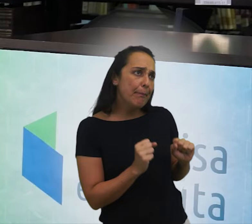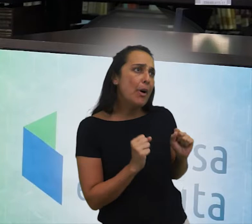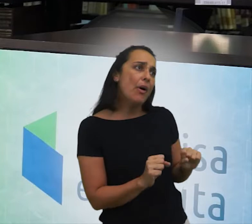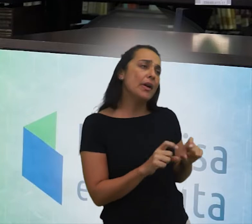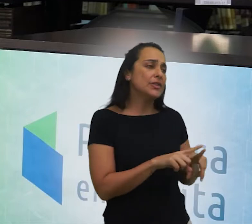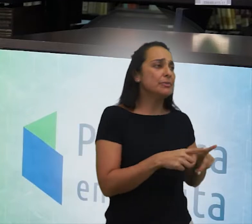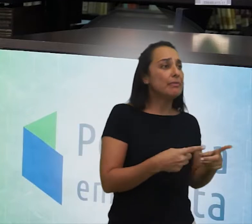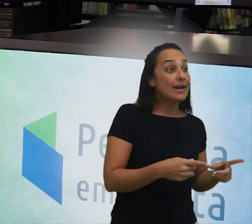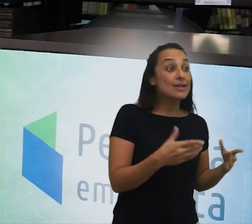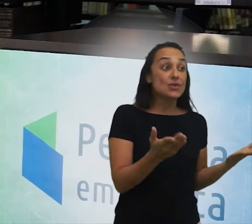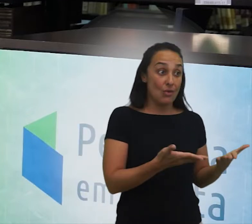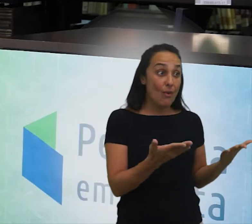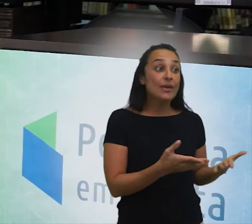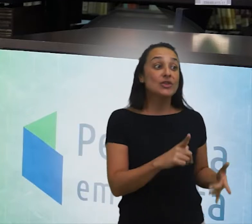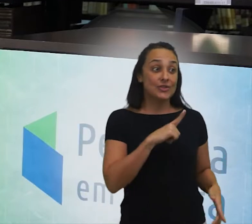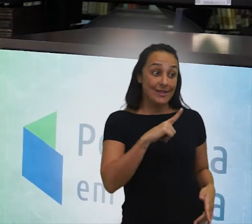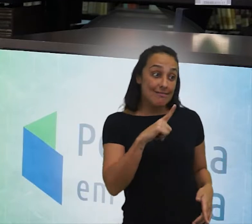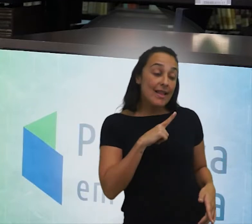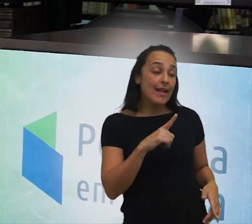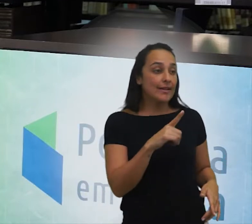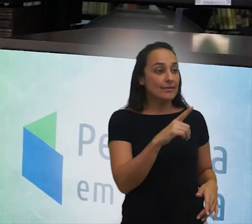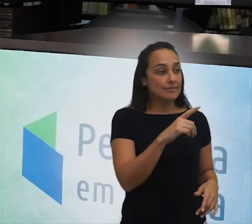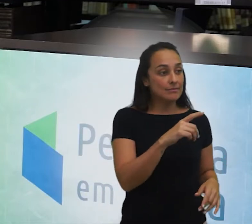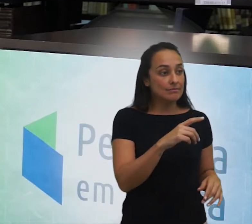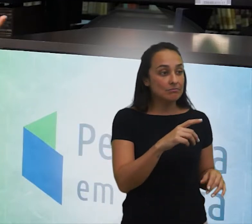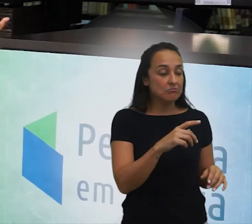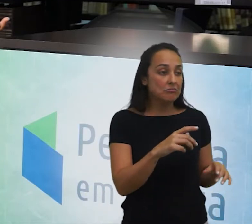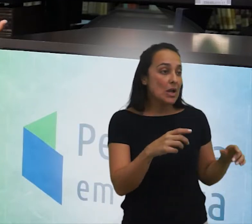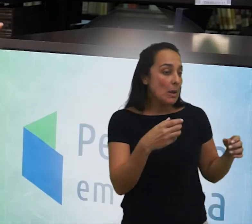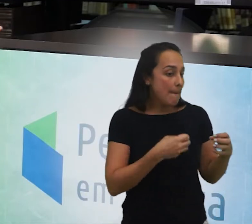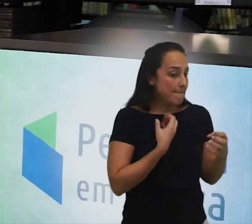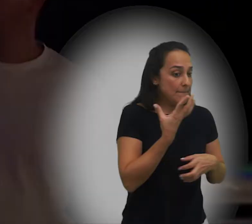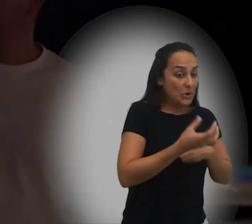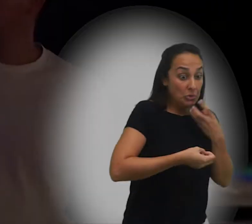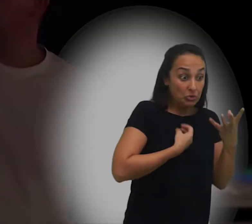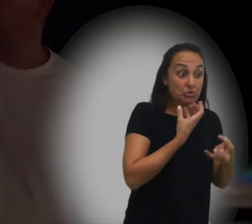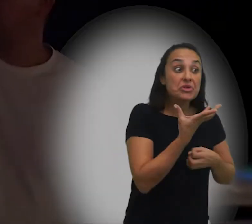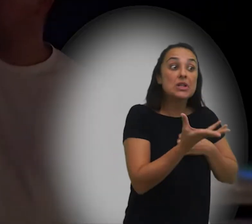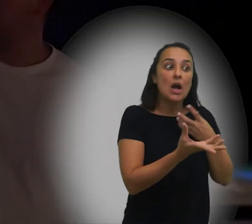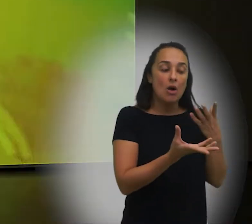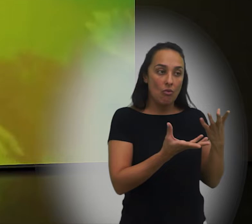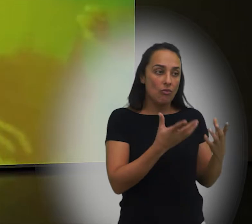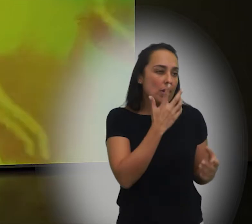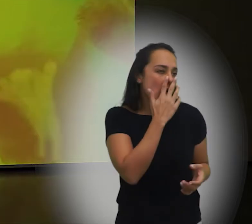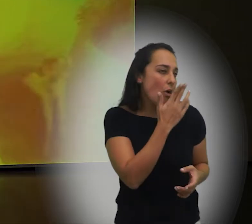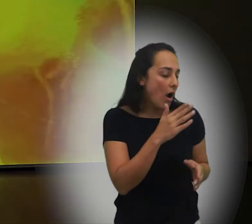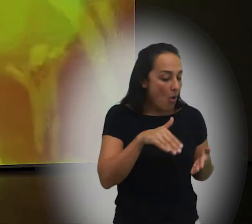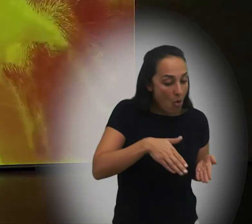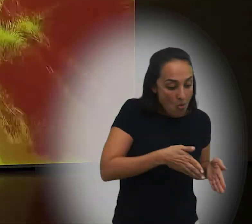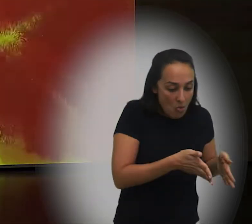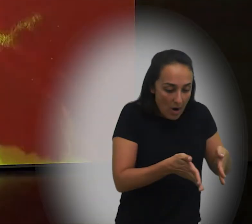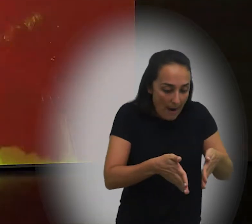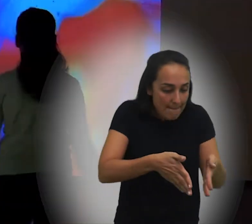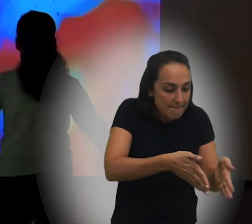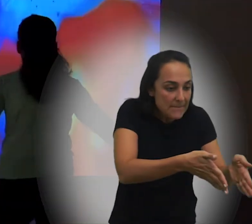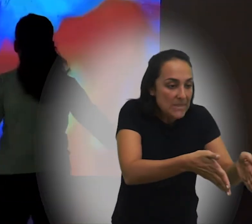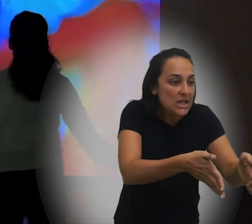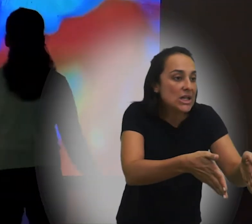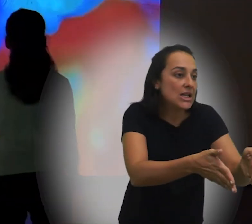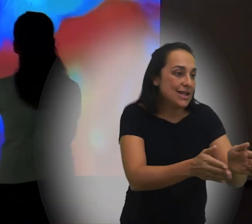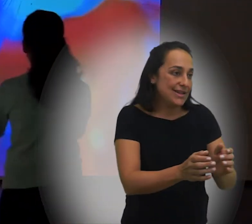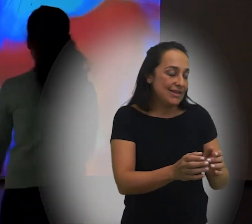são onde há um percurso físico. E tu tens, por exemplo, também as instalações vídeo interativas, que